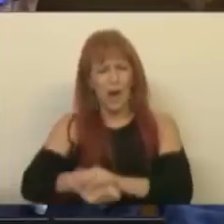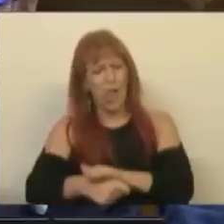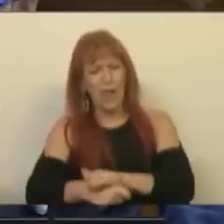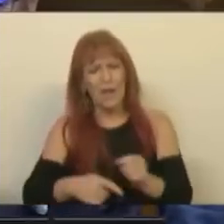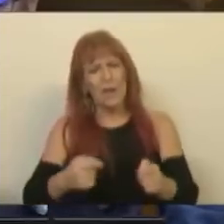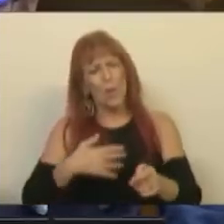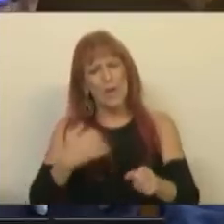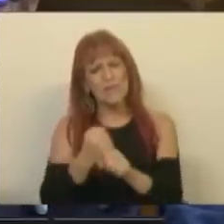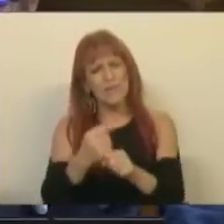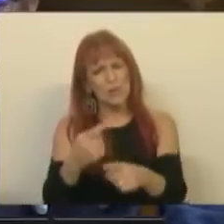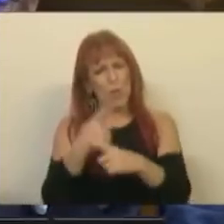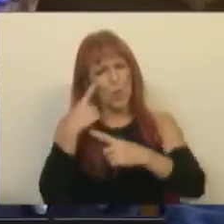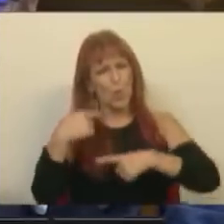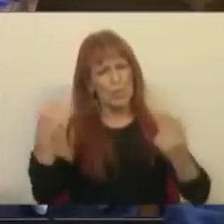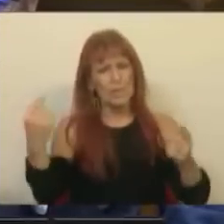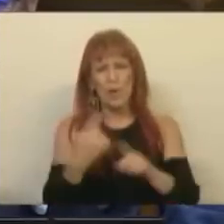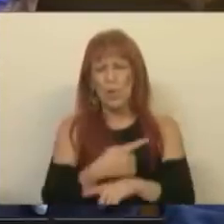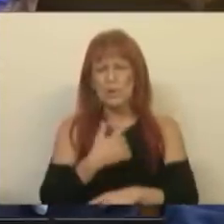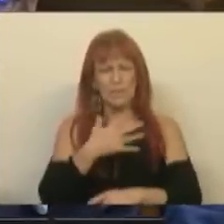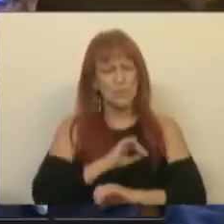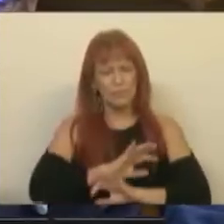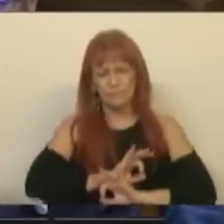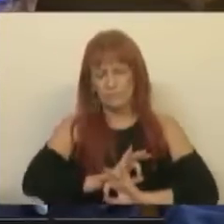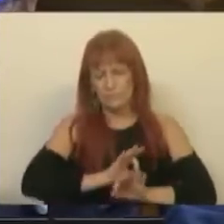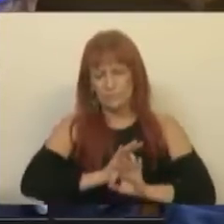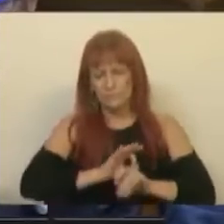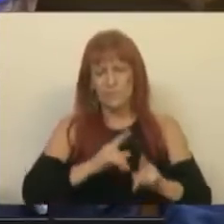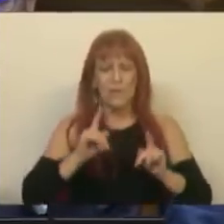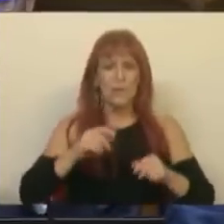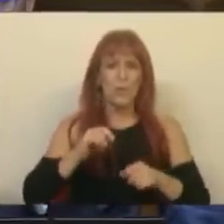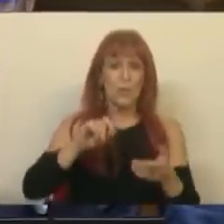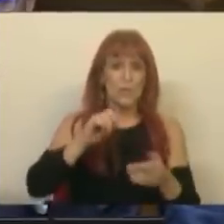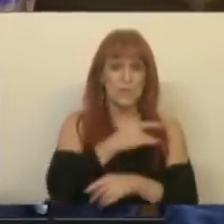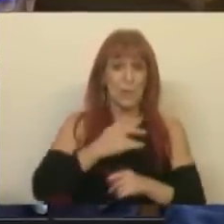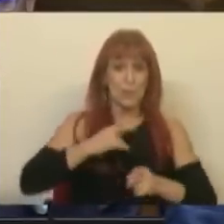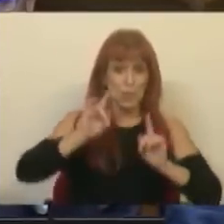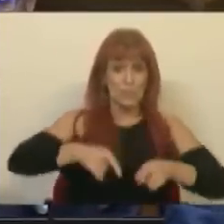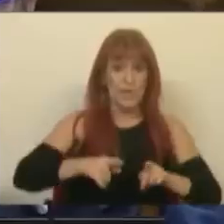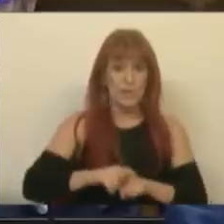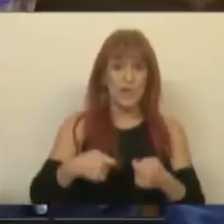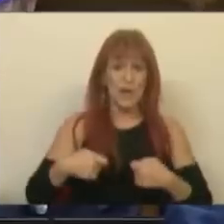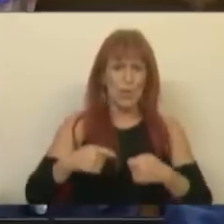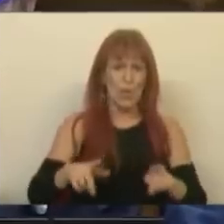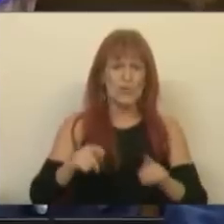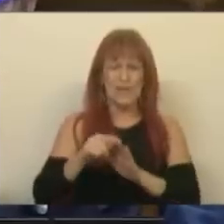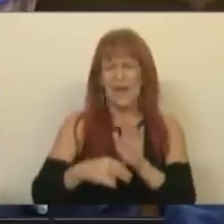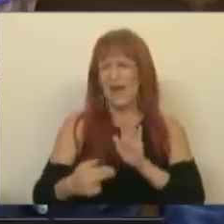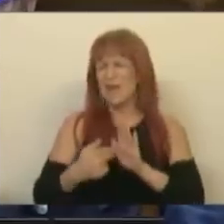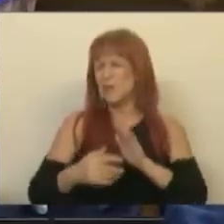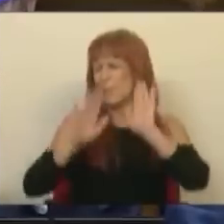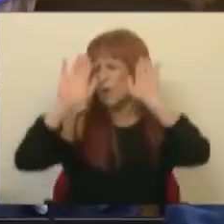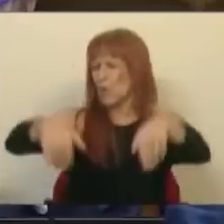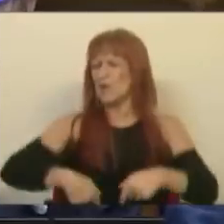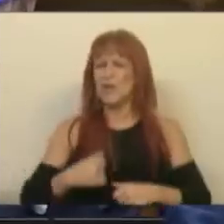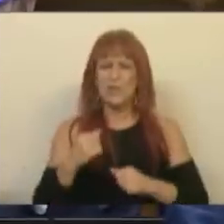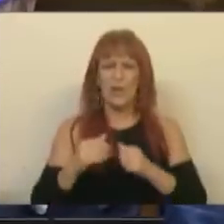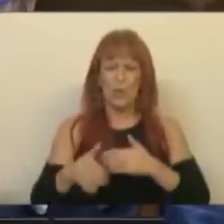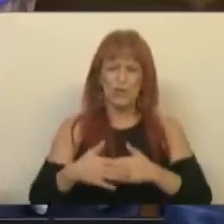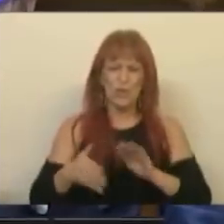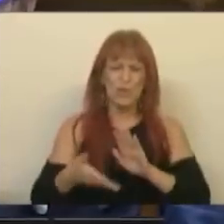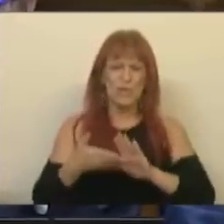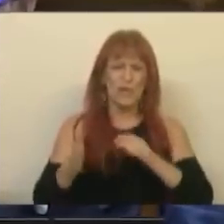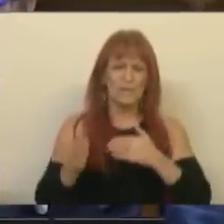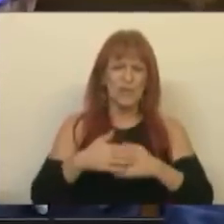obter serviços públicos é uma coisa absolutamente notável como sempre pela saúde e não vou falar já está falha das listas de espera urgências encerrados